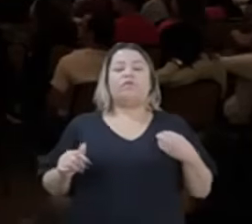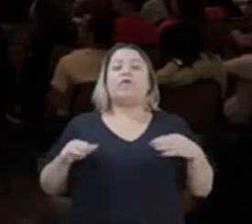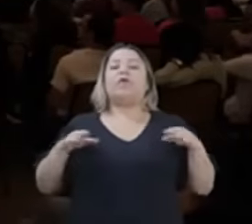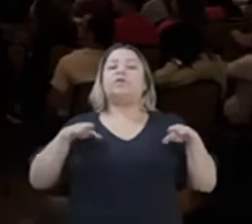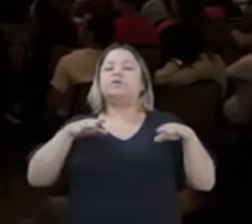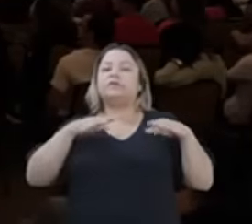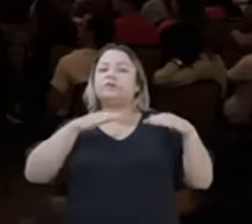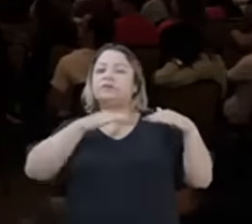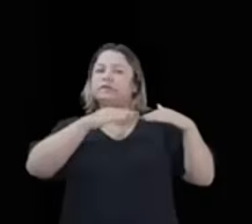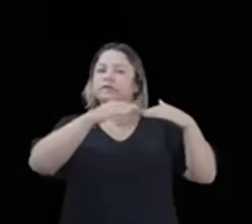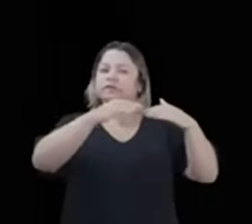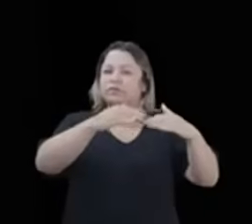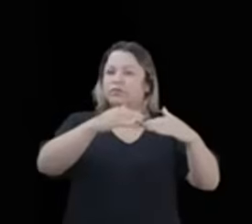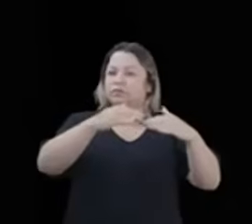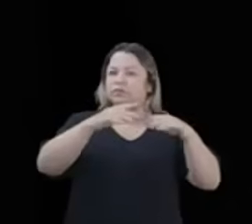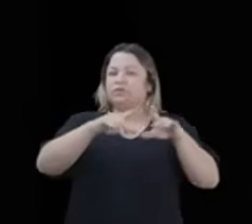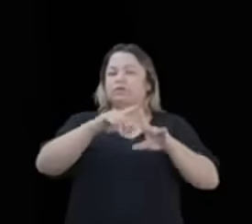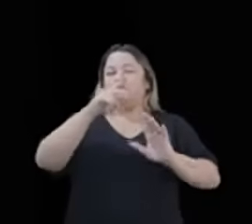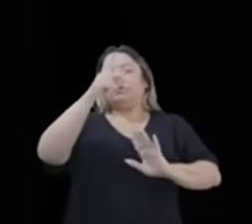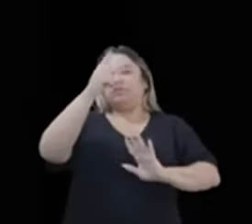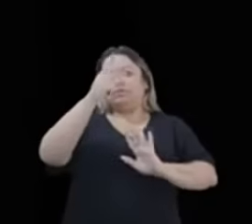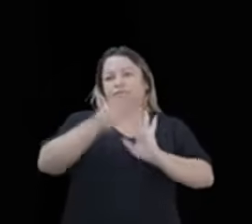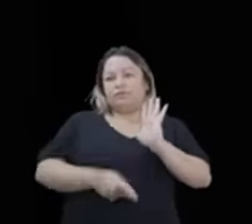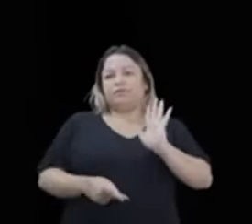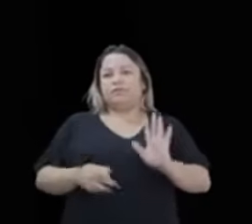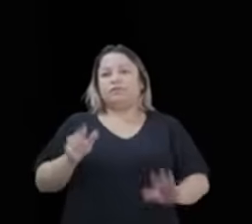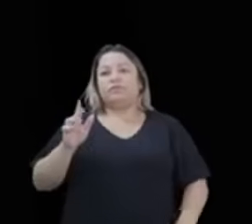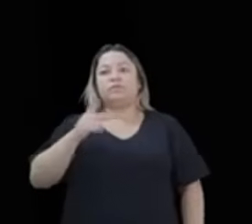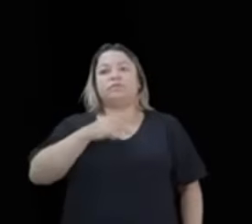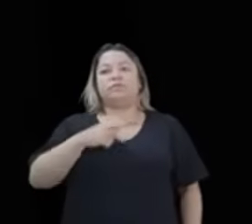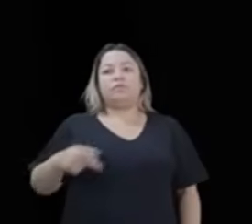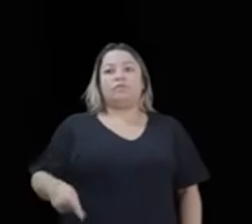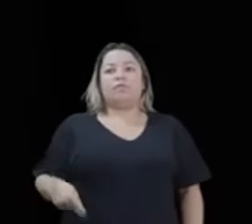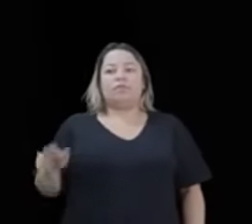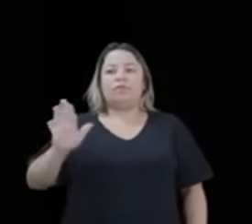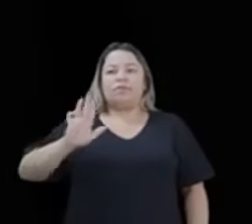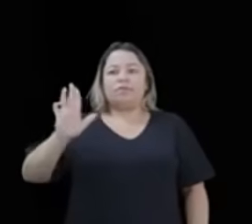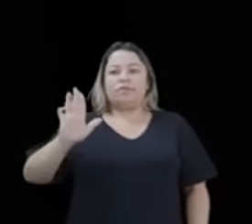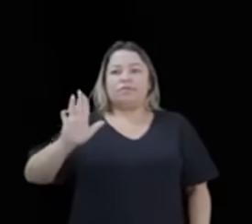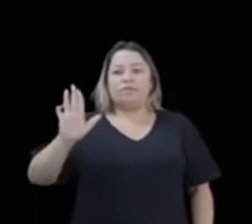nosso projeto. O presidente Lula